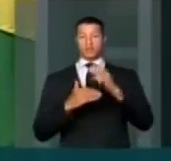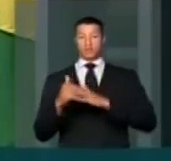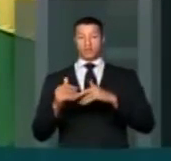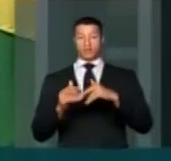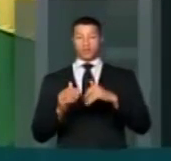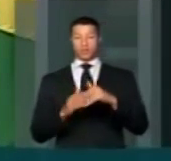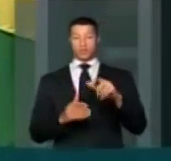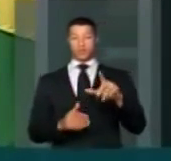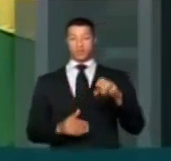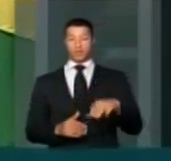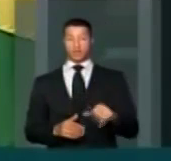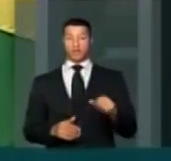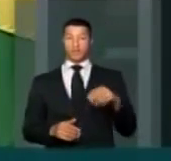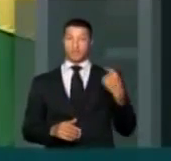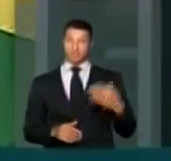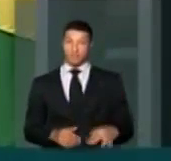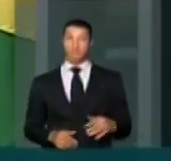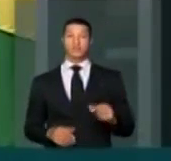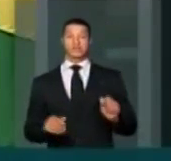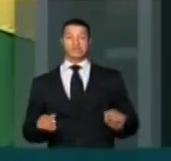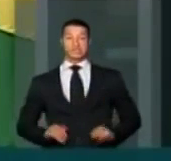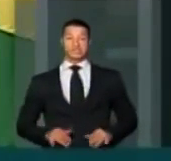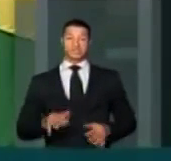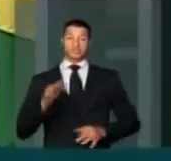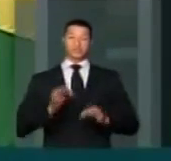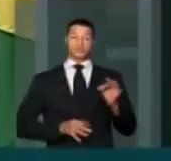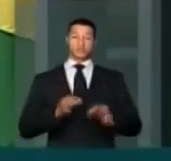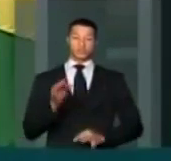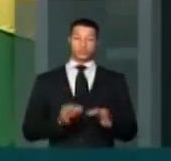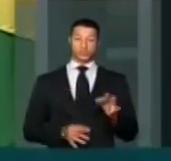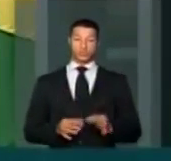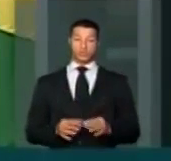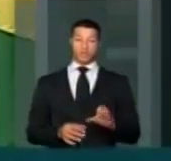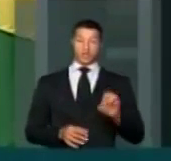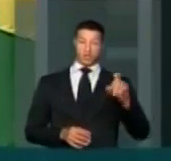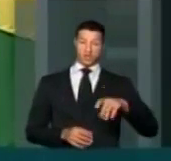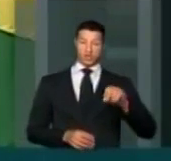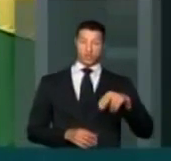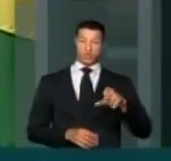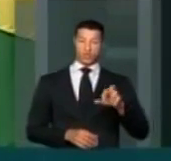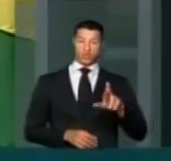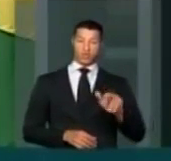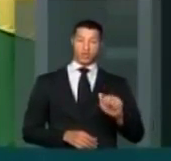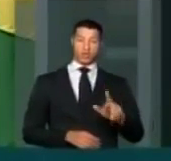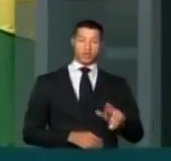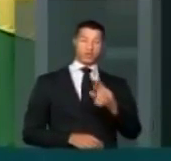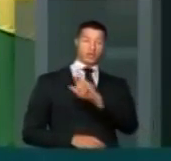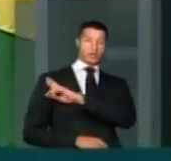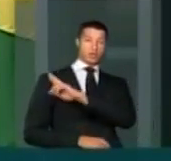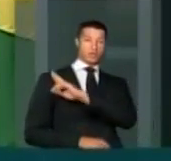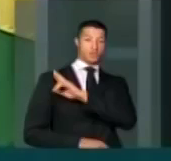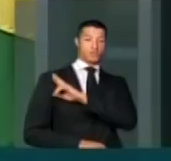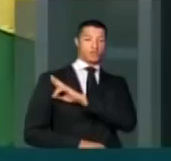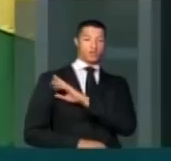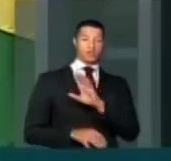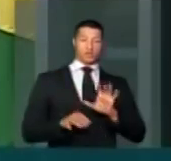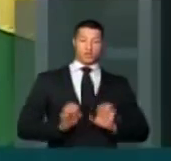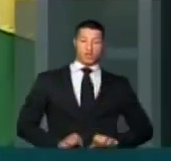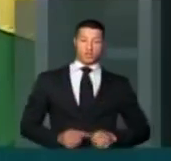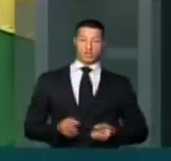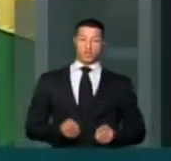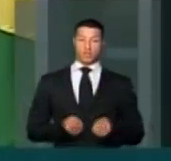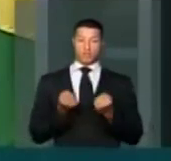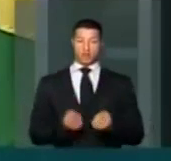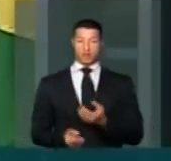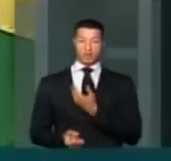desgastado lema doa a quem doer, e com isso julga-se eximir, se exonerar da responsabilidade ética e legal que pesa sobre